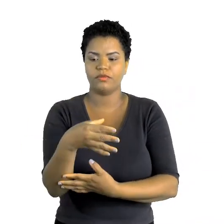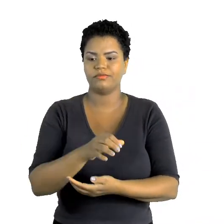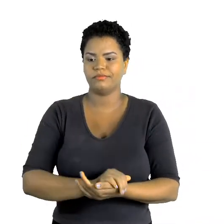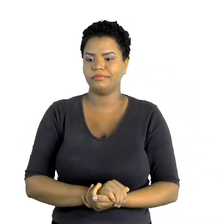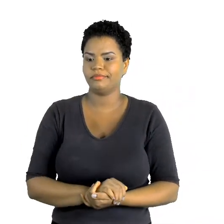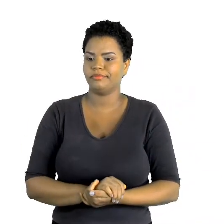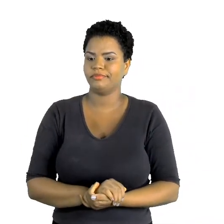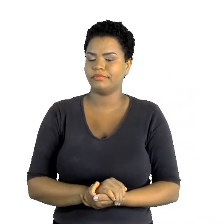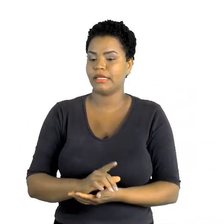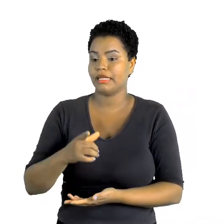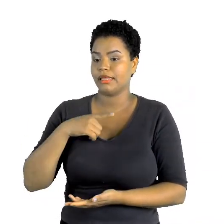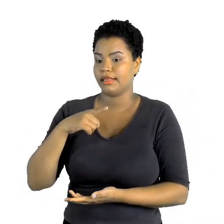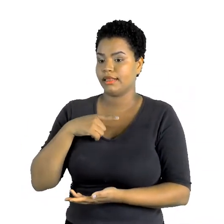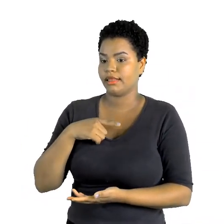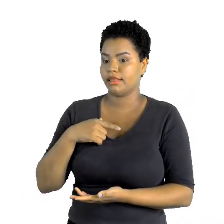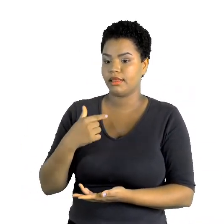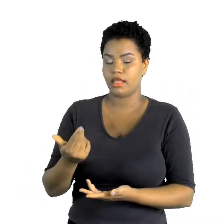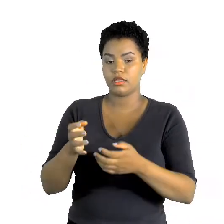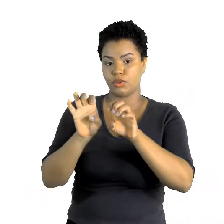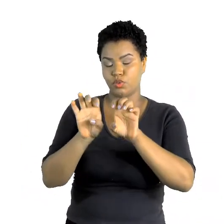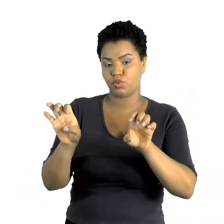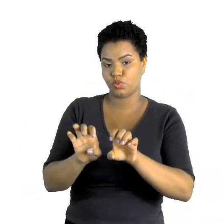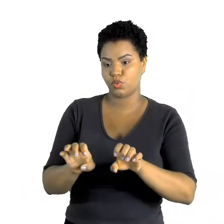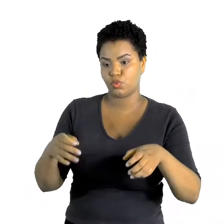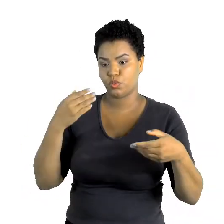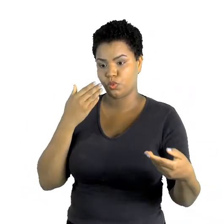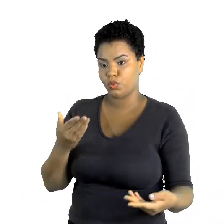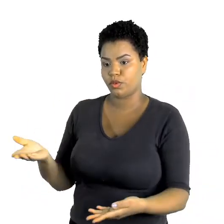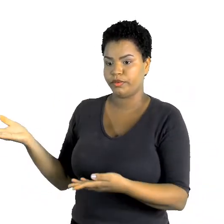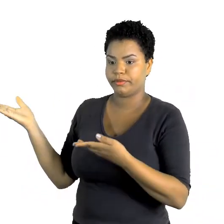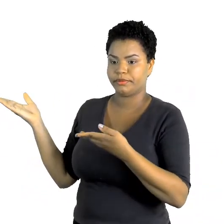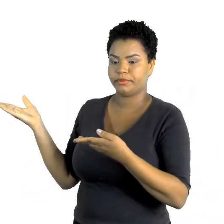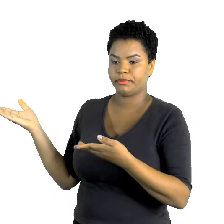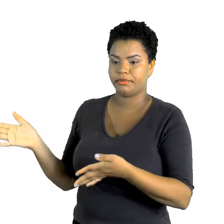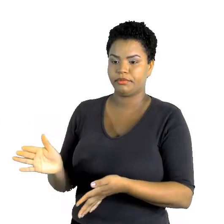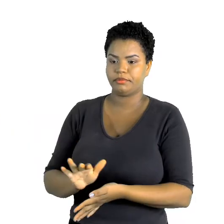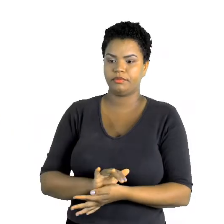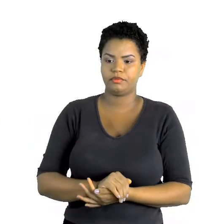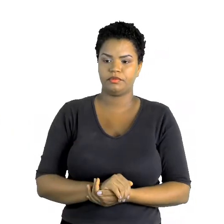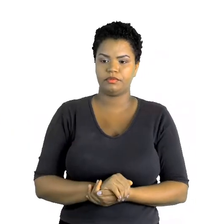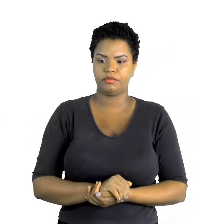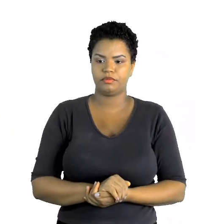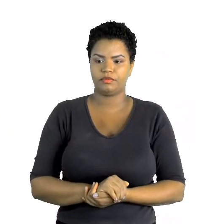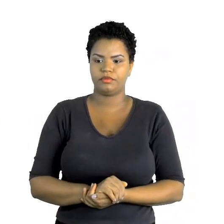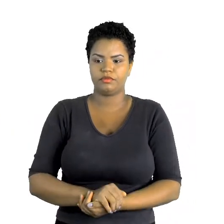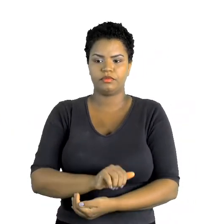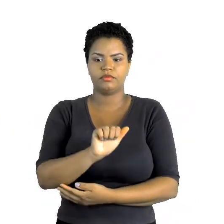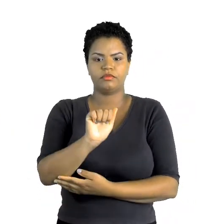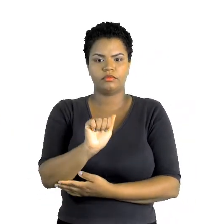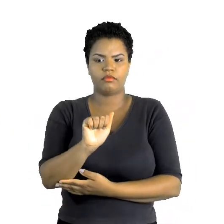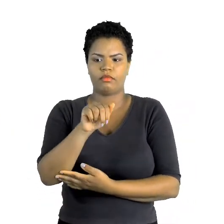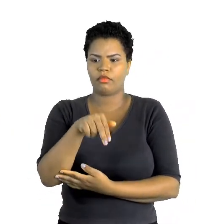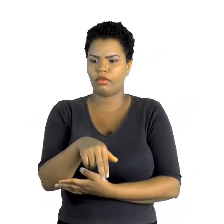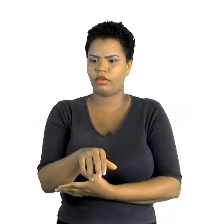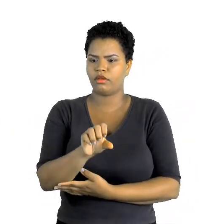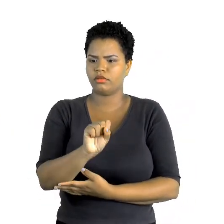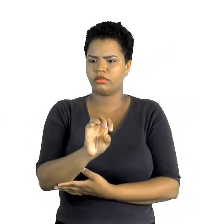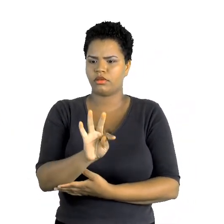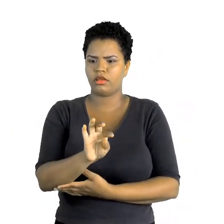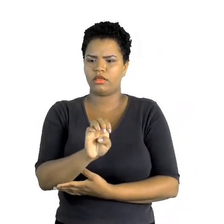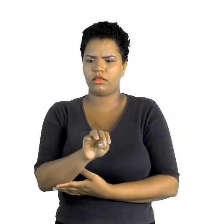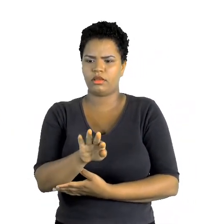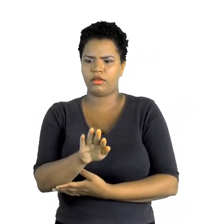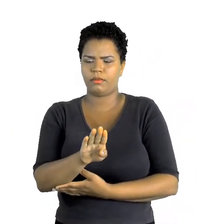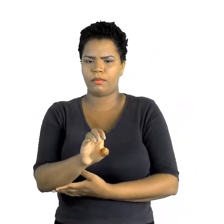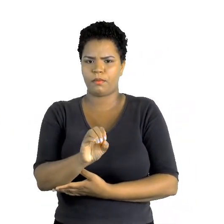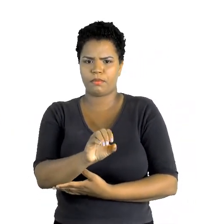temos, portanto, na nossa estrutura, a palavra unacceptable. Vocês estão vendo que as palavras,